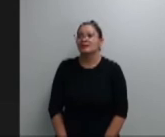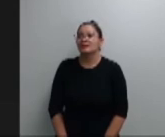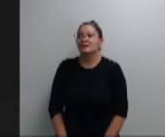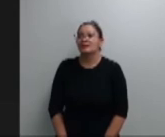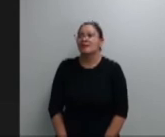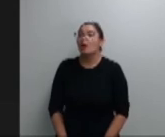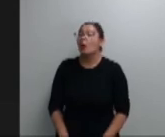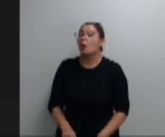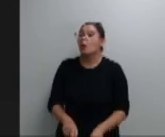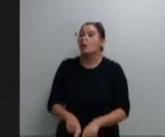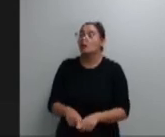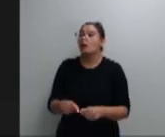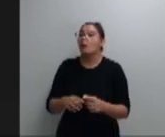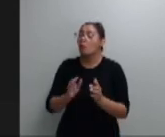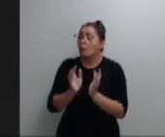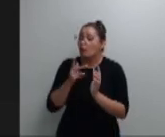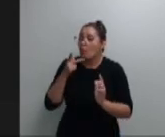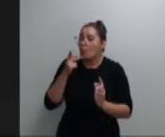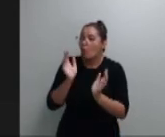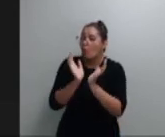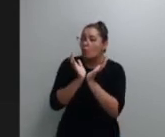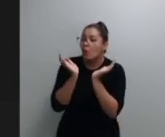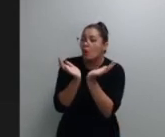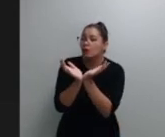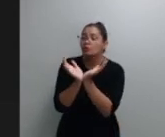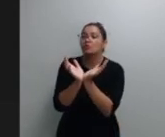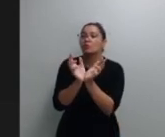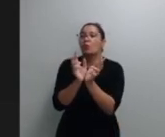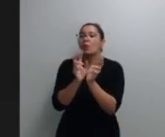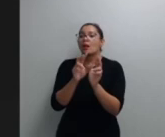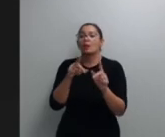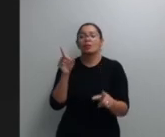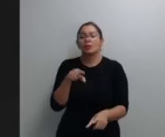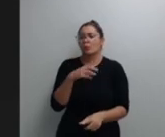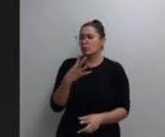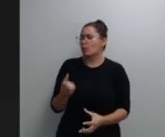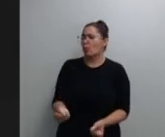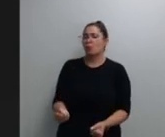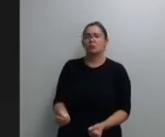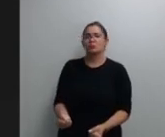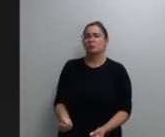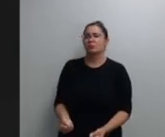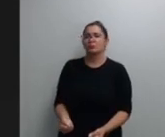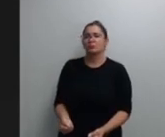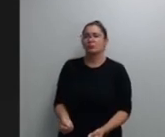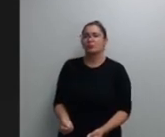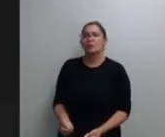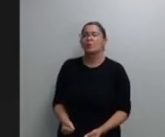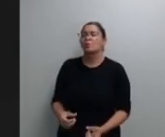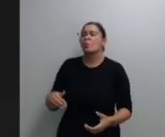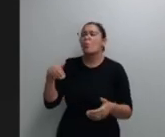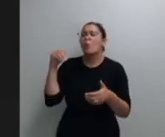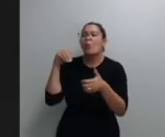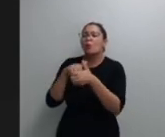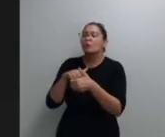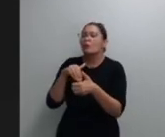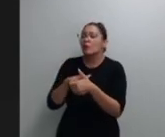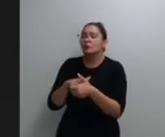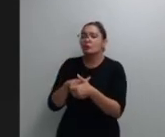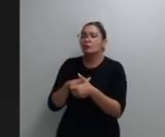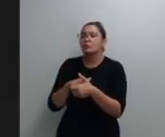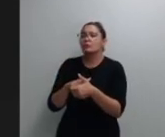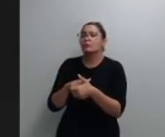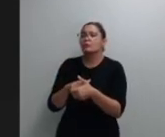então eu vou proclamar que a turma por unanimidade negou o provimento ao agravo interno nos termos do voto do relator exato